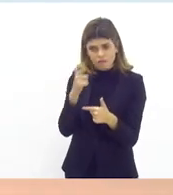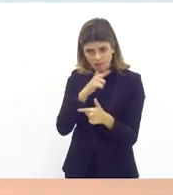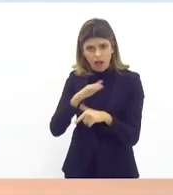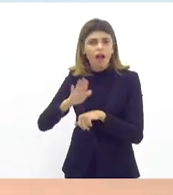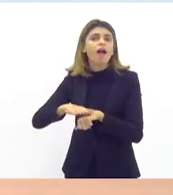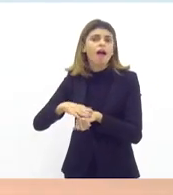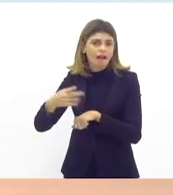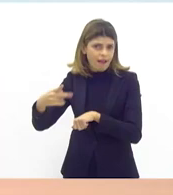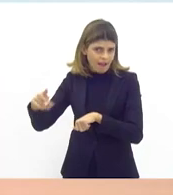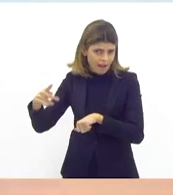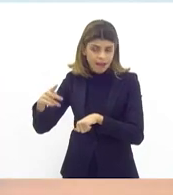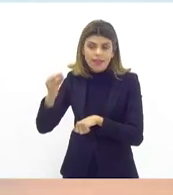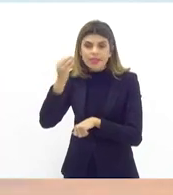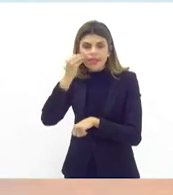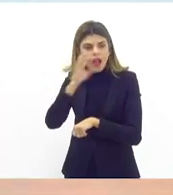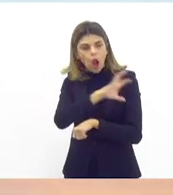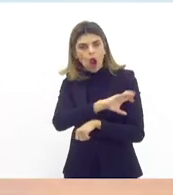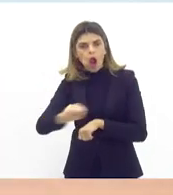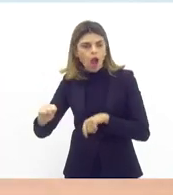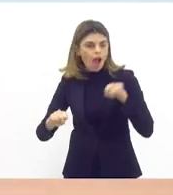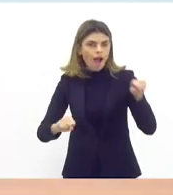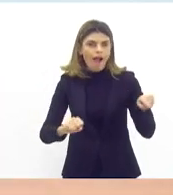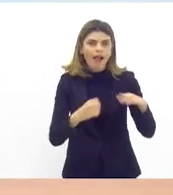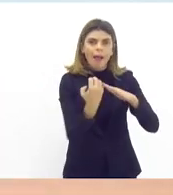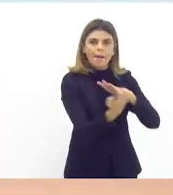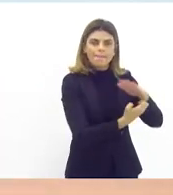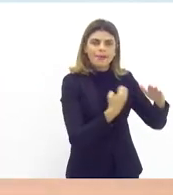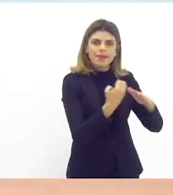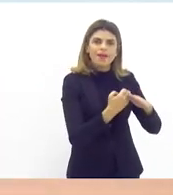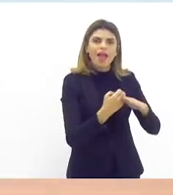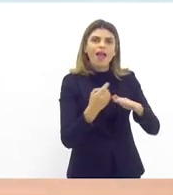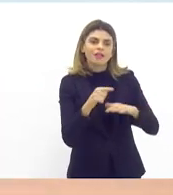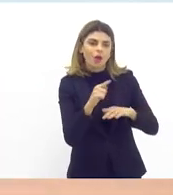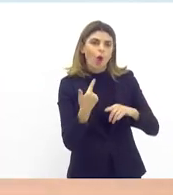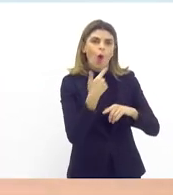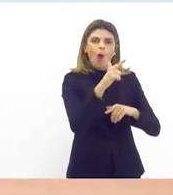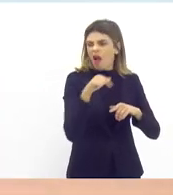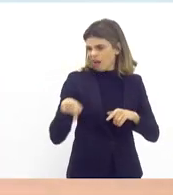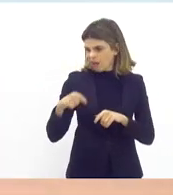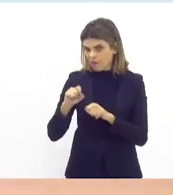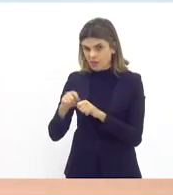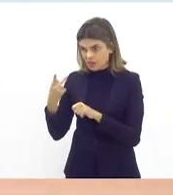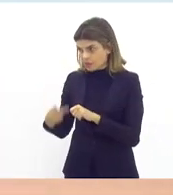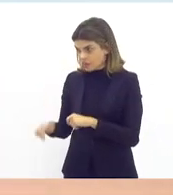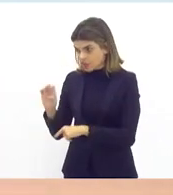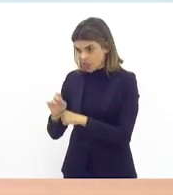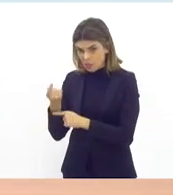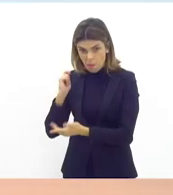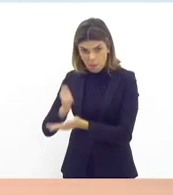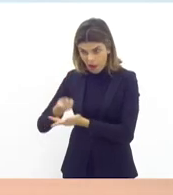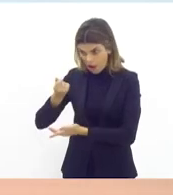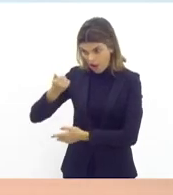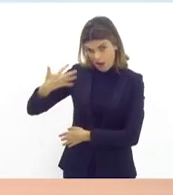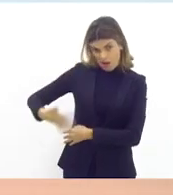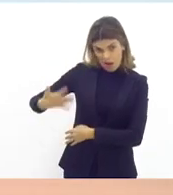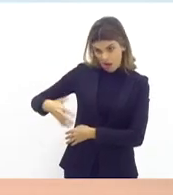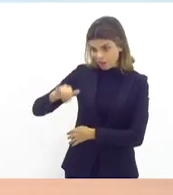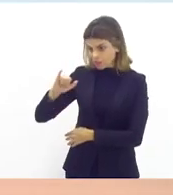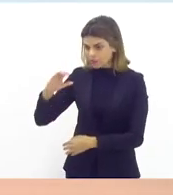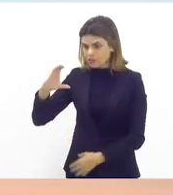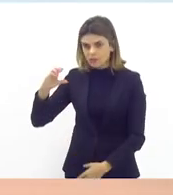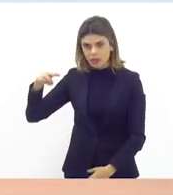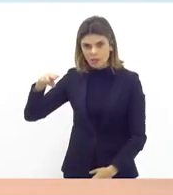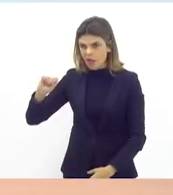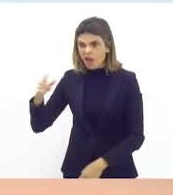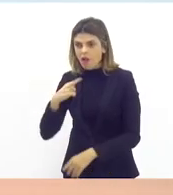vocações, em vez de tentar roubar uma empresa que, por vocação, vai para outro Estado. Eu não tenho dúvida nenhuma de que esse